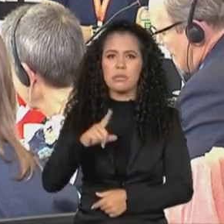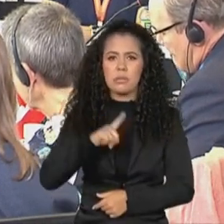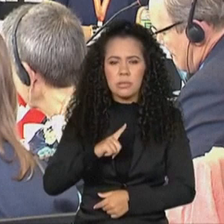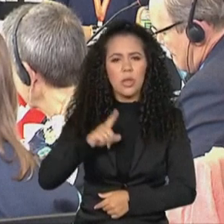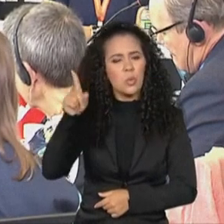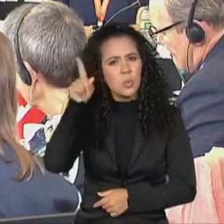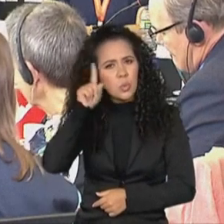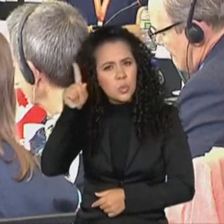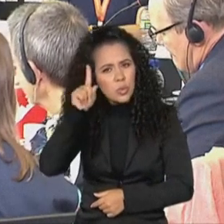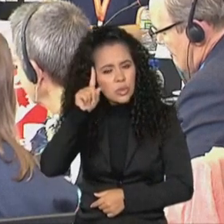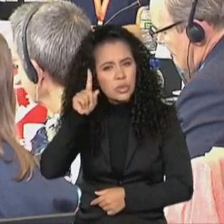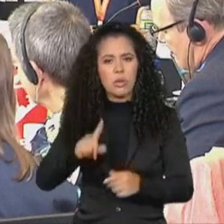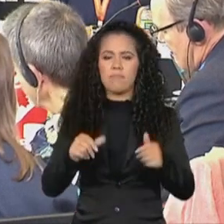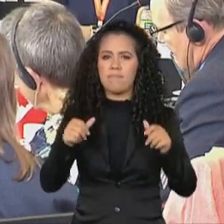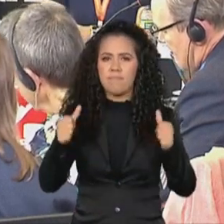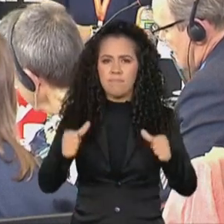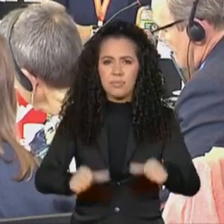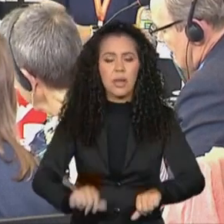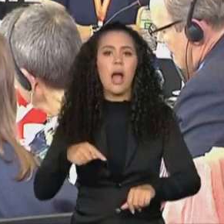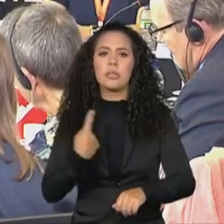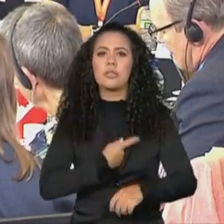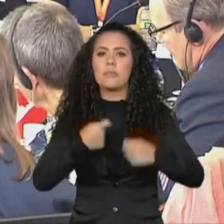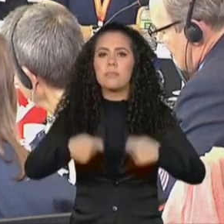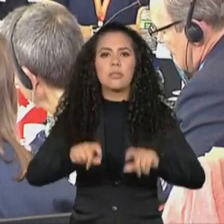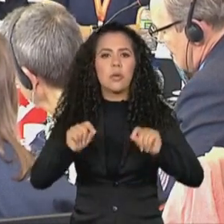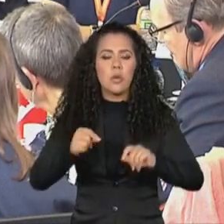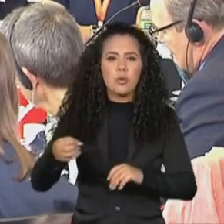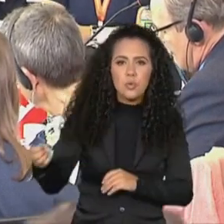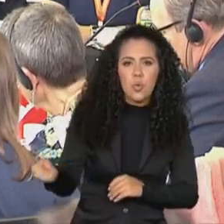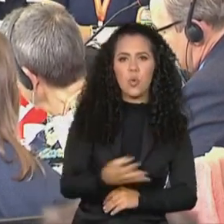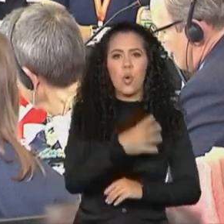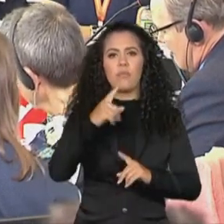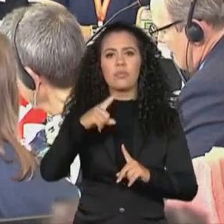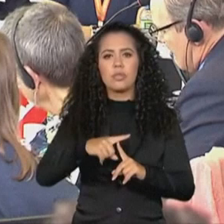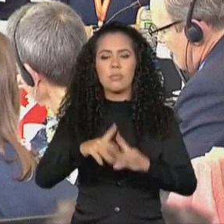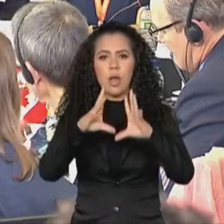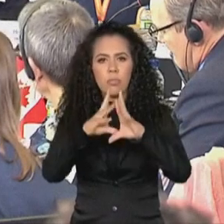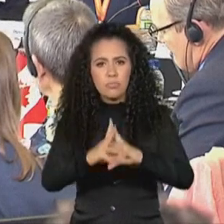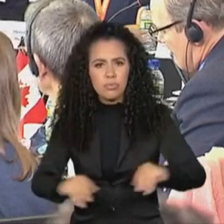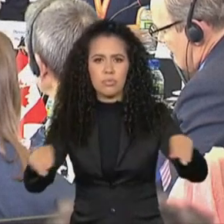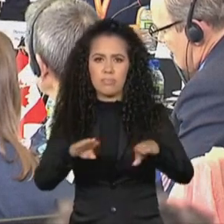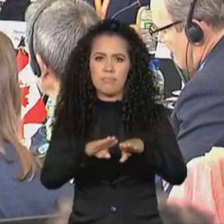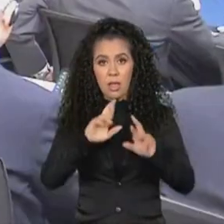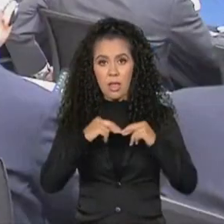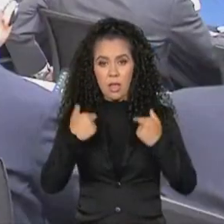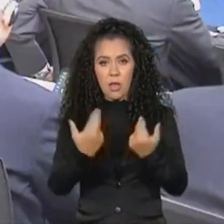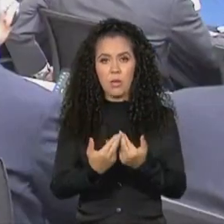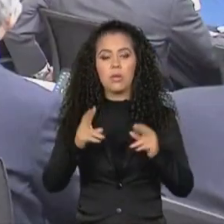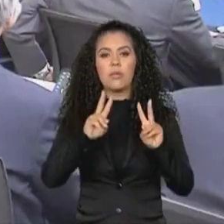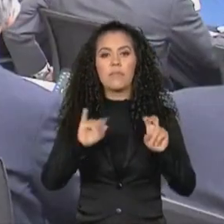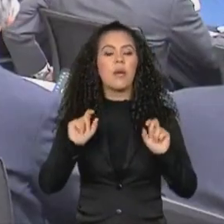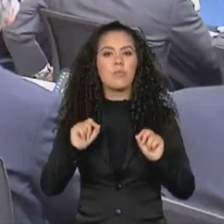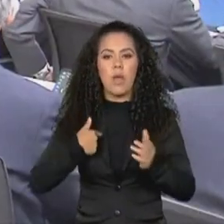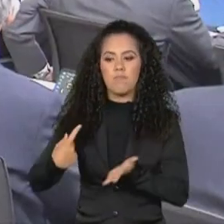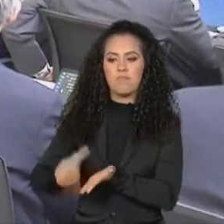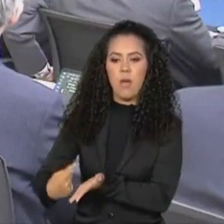para gravos precis de uma nova globaliza que combata a Lula